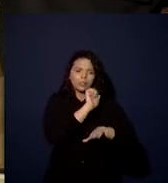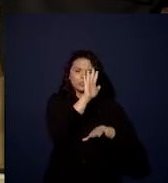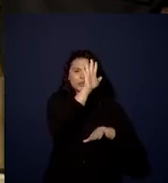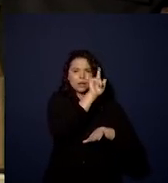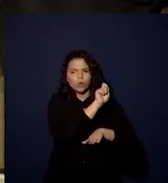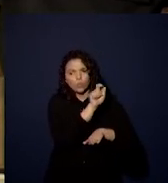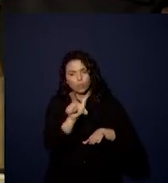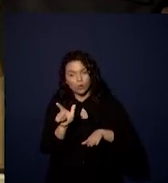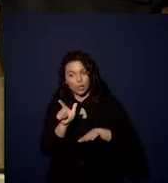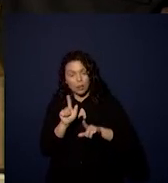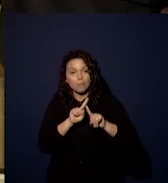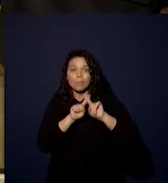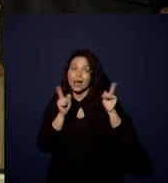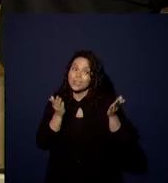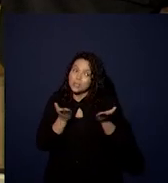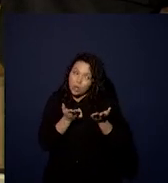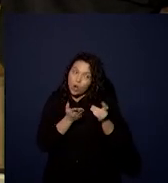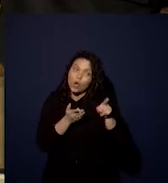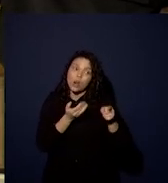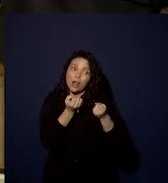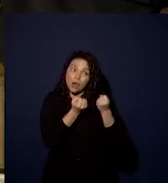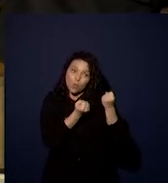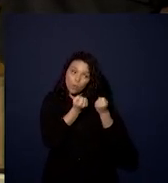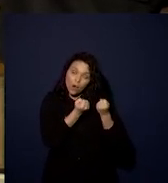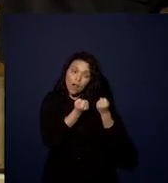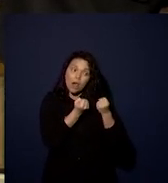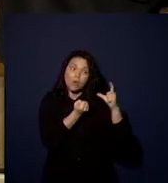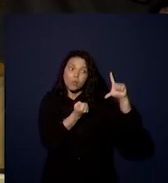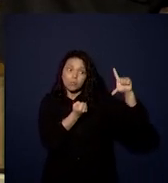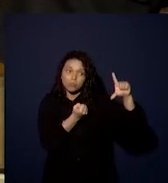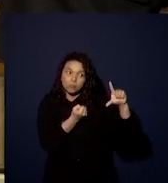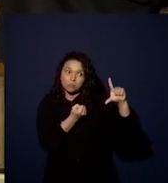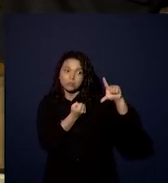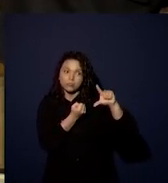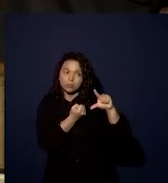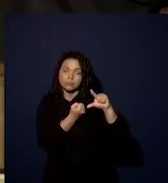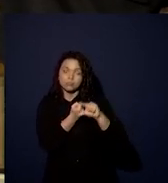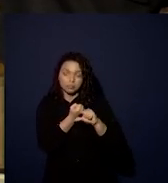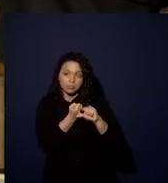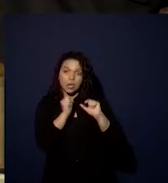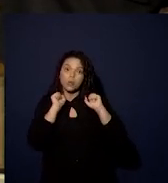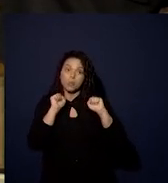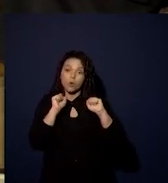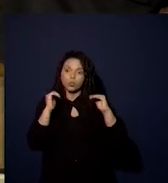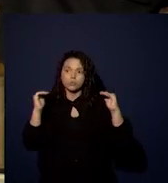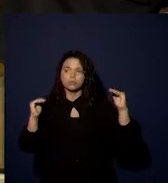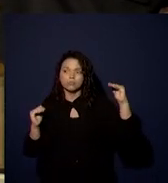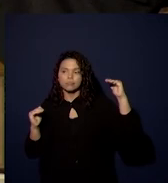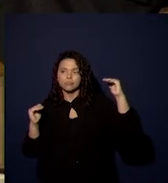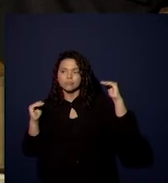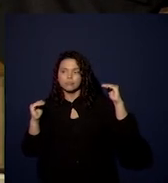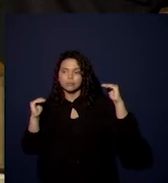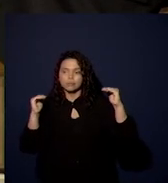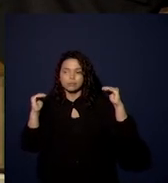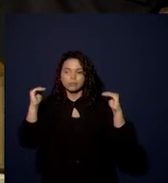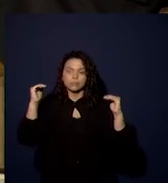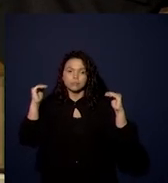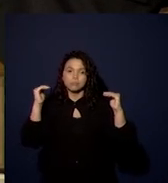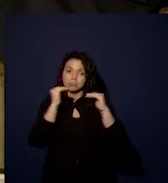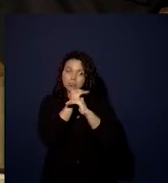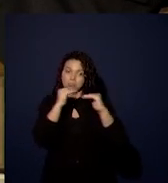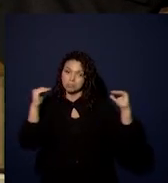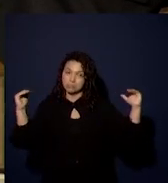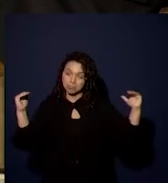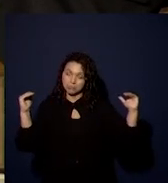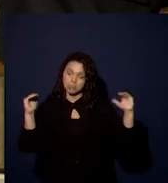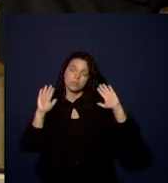esse automóvel tá ficando mais barato então vai chegar lá a curva né um ponto de vista do Consumidor industrial no beat to be